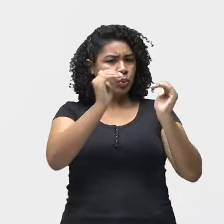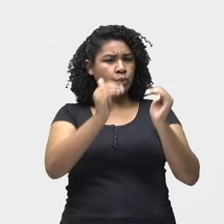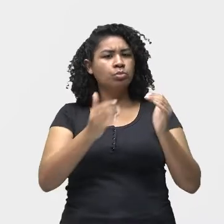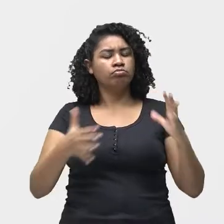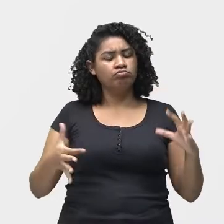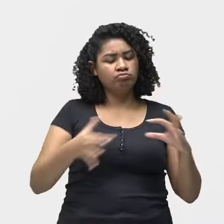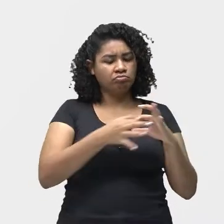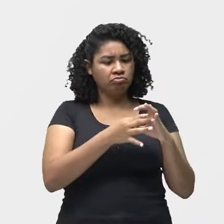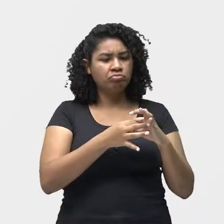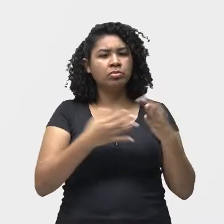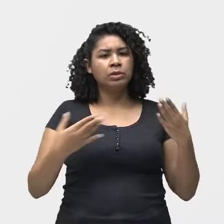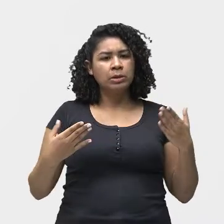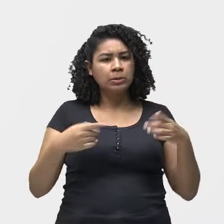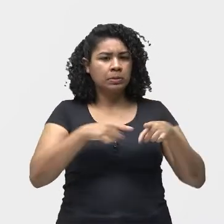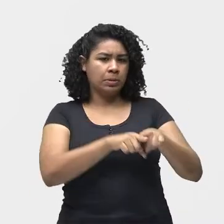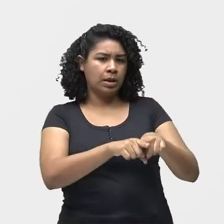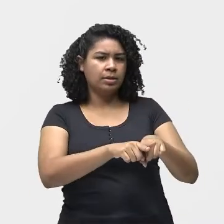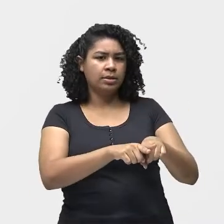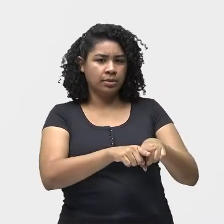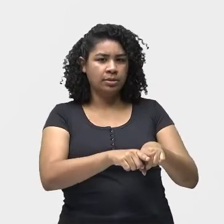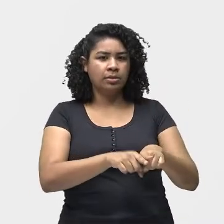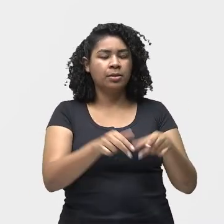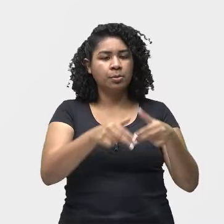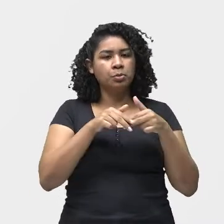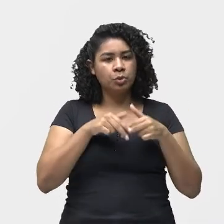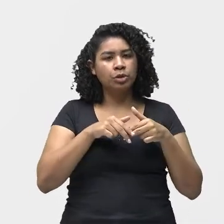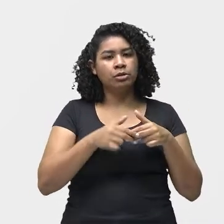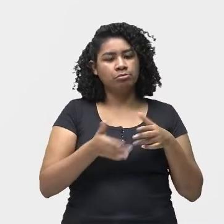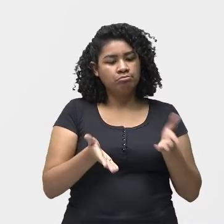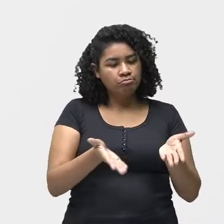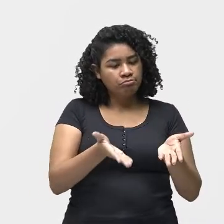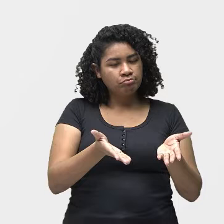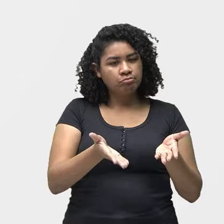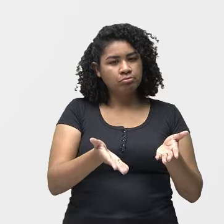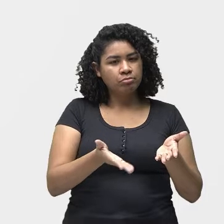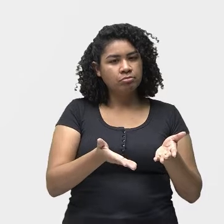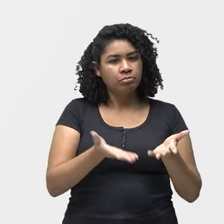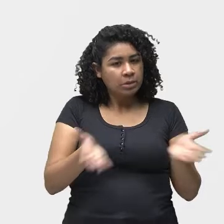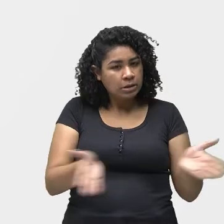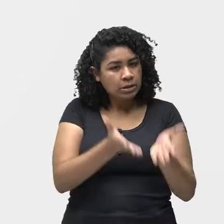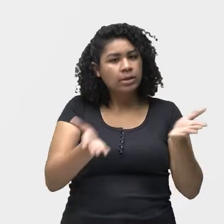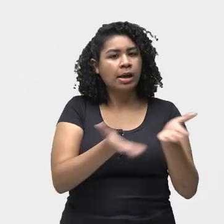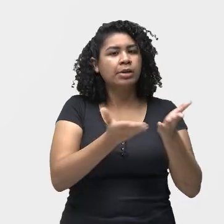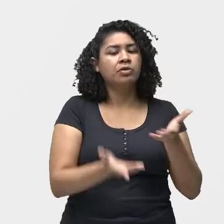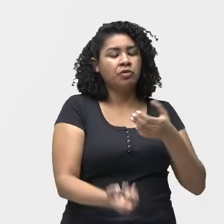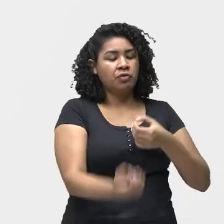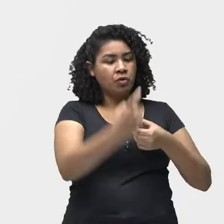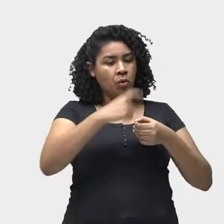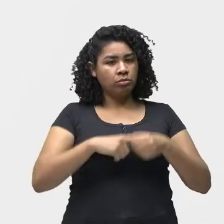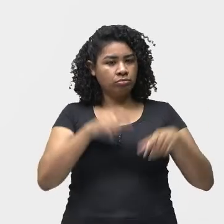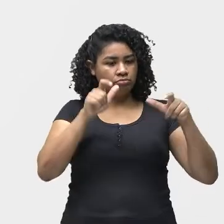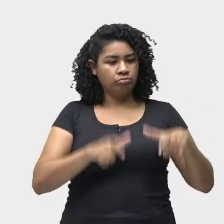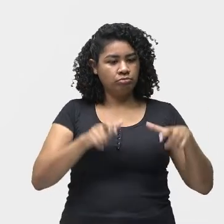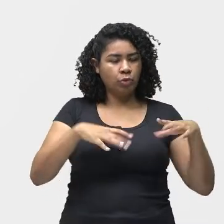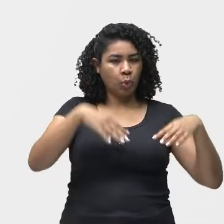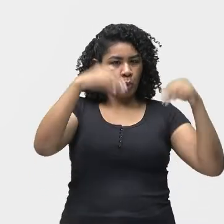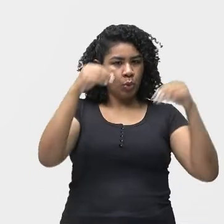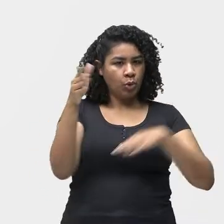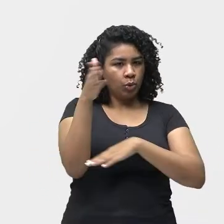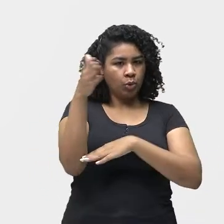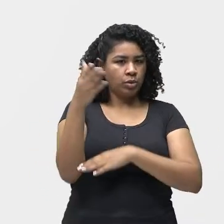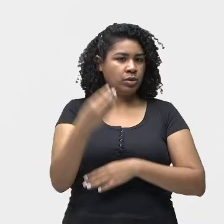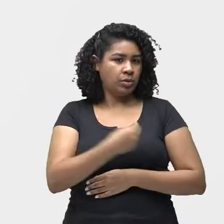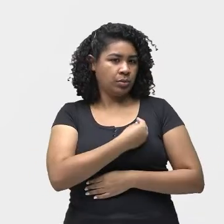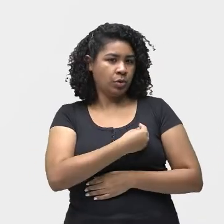fidelidade entre eles ao atraí-los para a corte e promovendo os seus membros mais destacados para